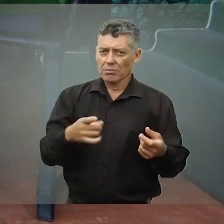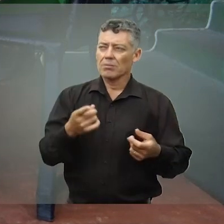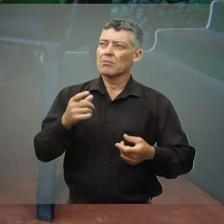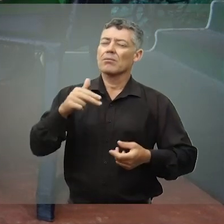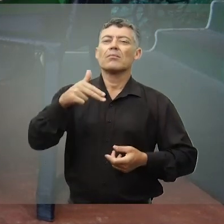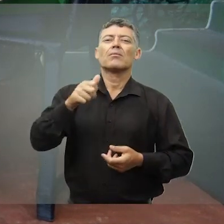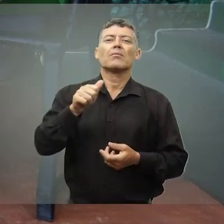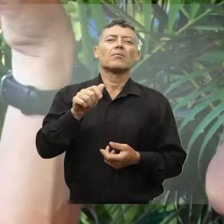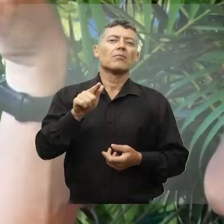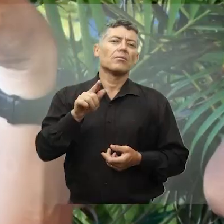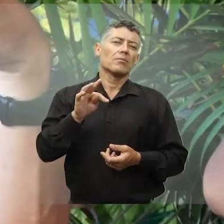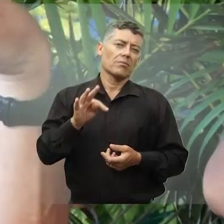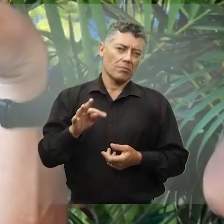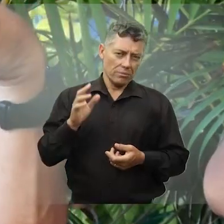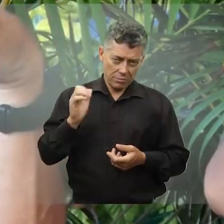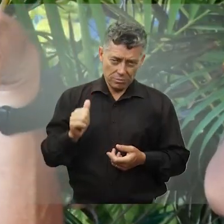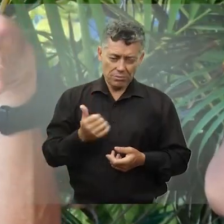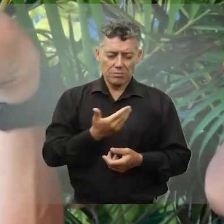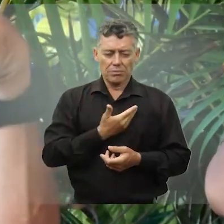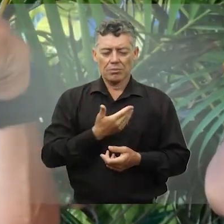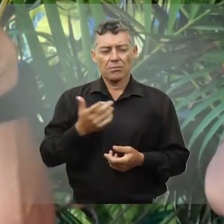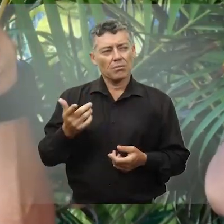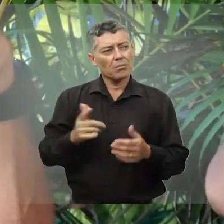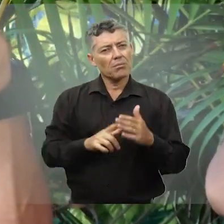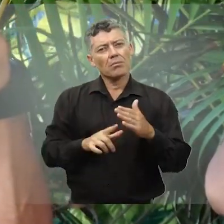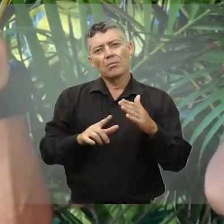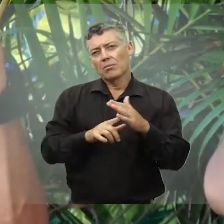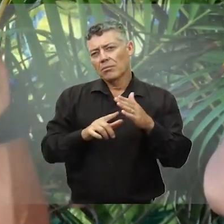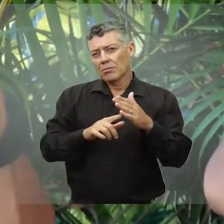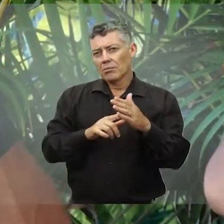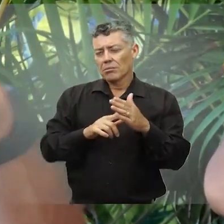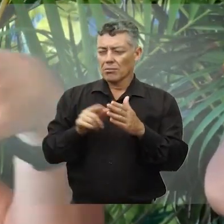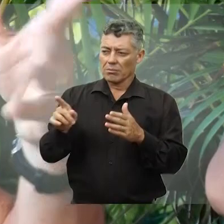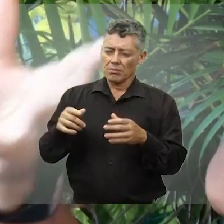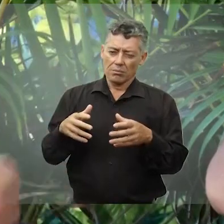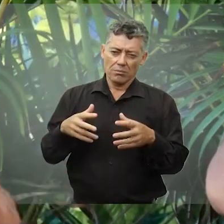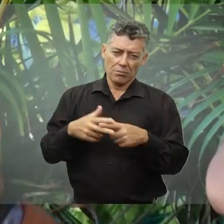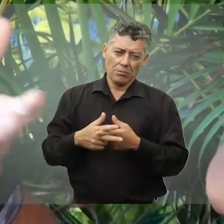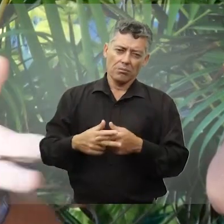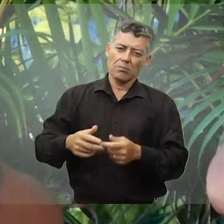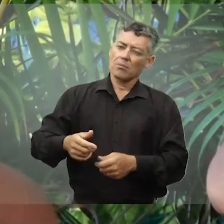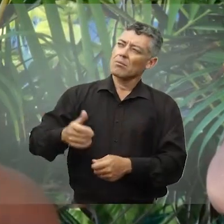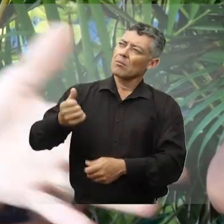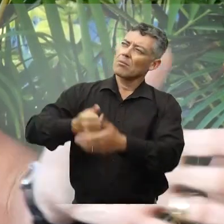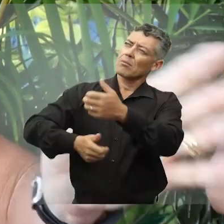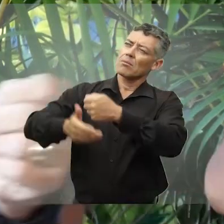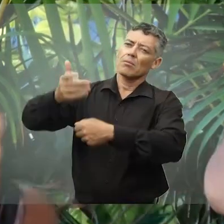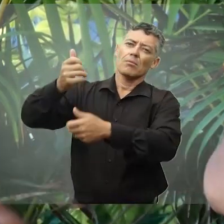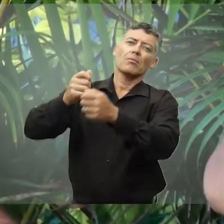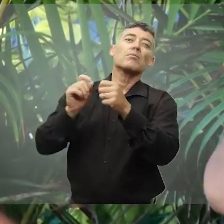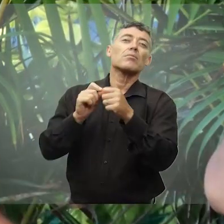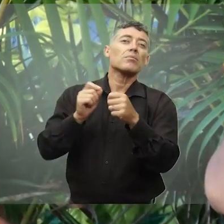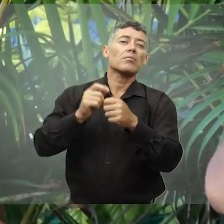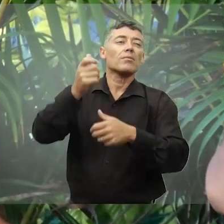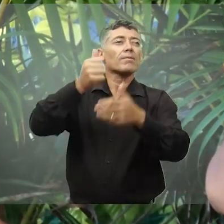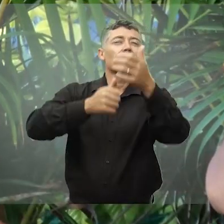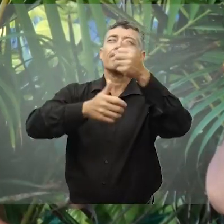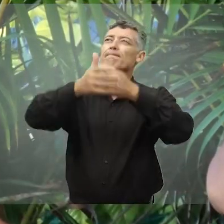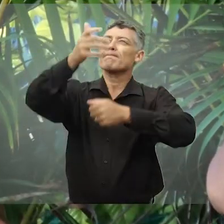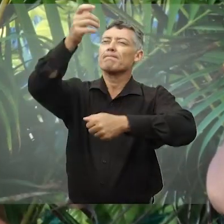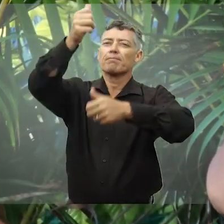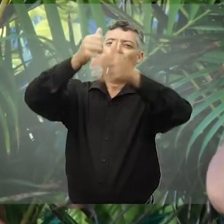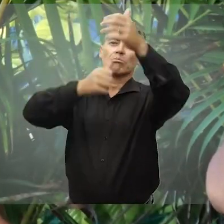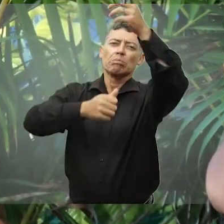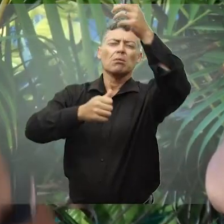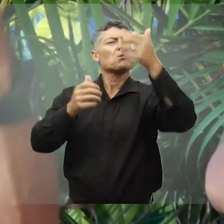Gata, ele tinha uma loja de equipamentos esportivos, fazia rapel e tal, falou, cara, vamos fazer um rapel no trio elétrico. Eu digo, como,